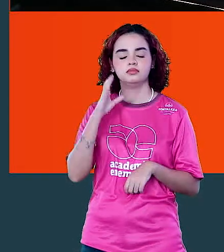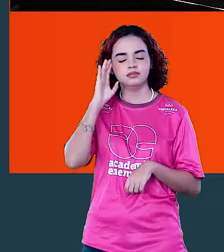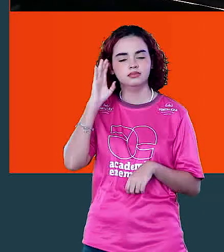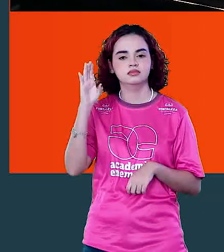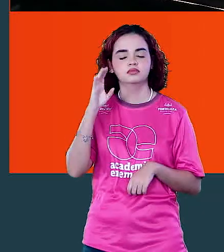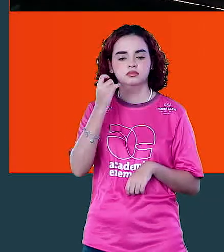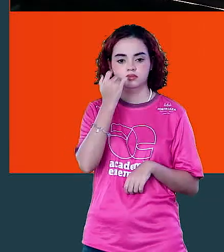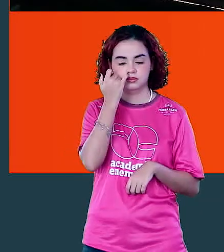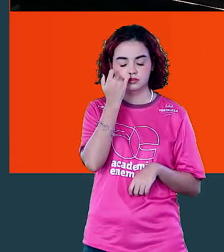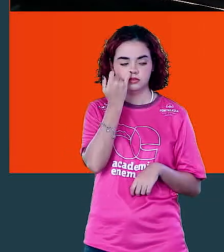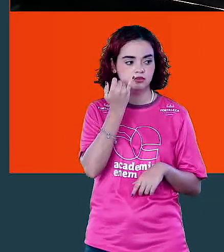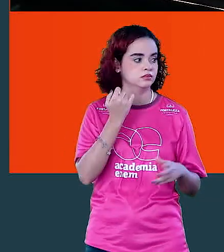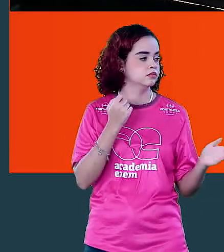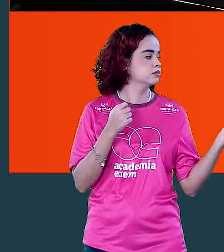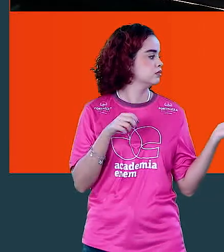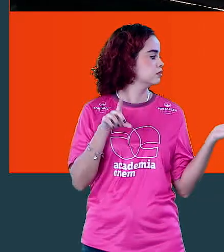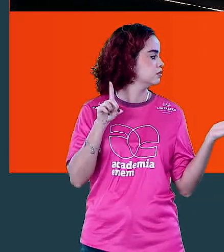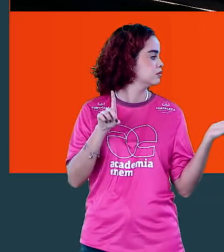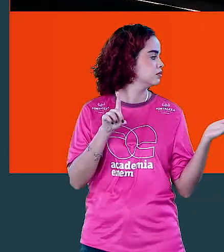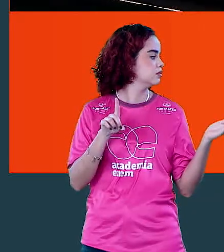D, galera. O que é que está escrito na letra D?